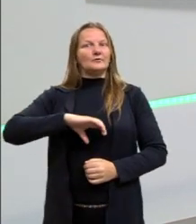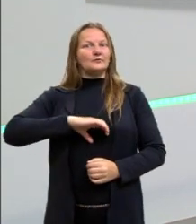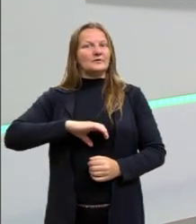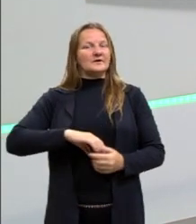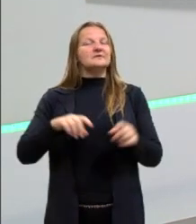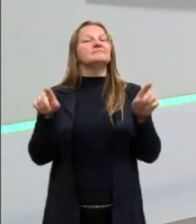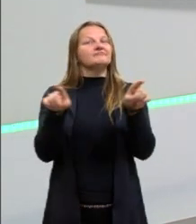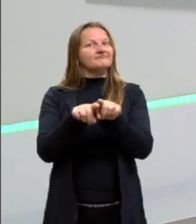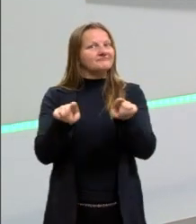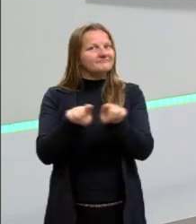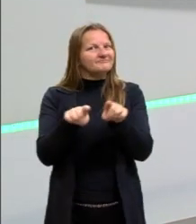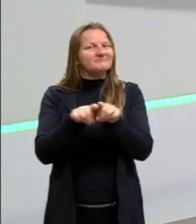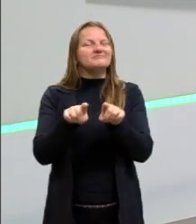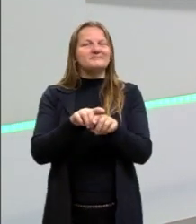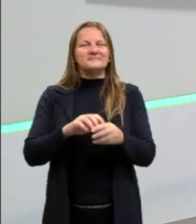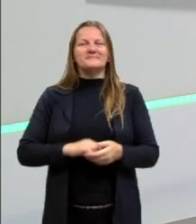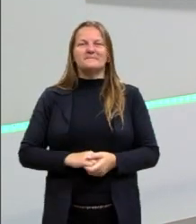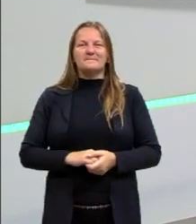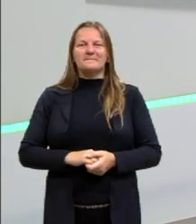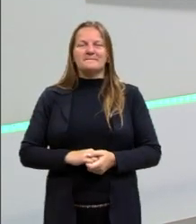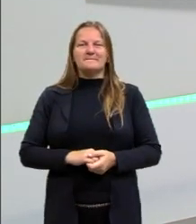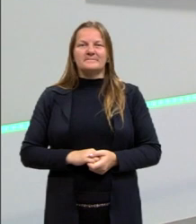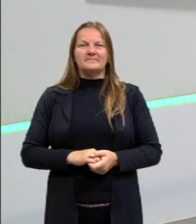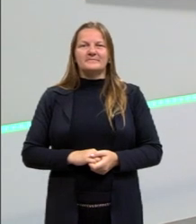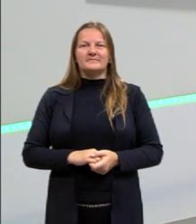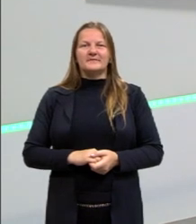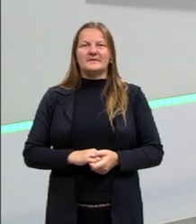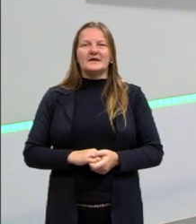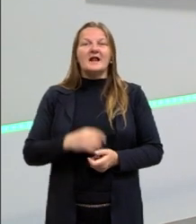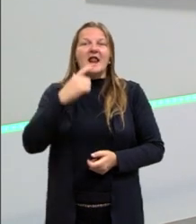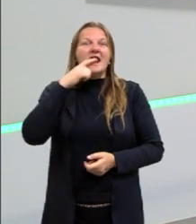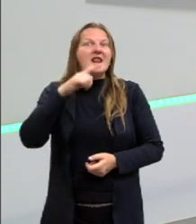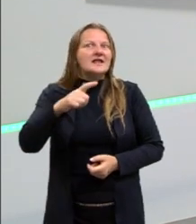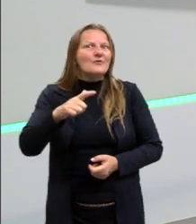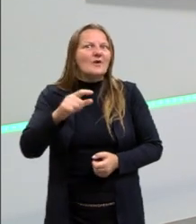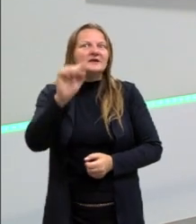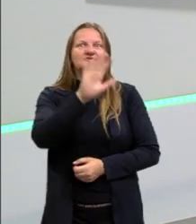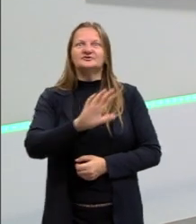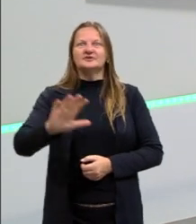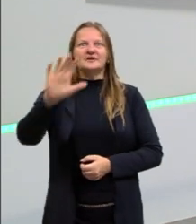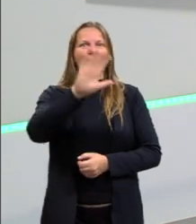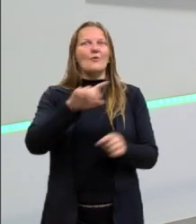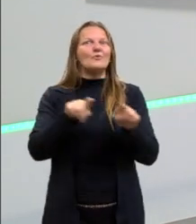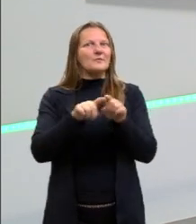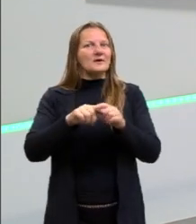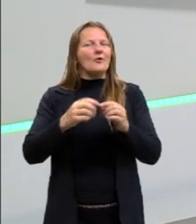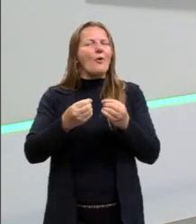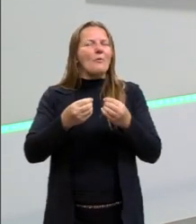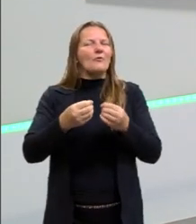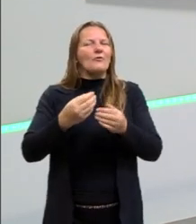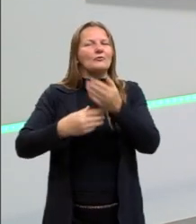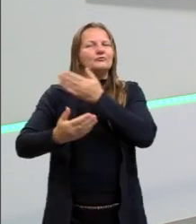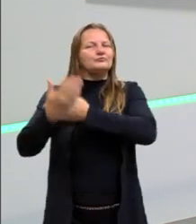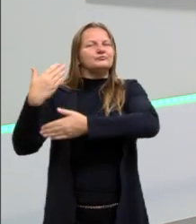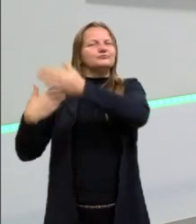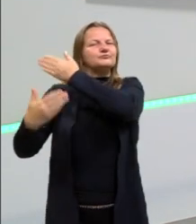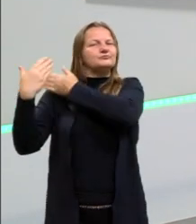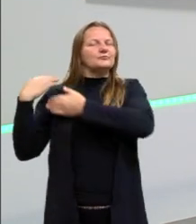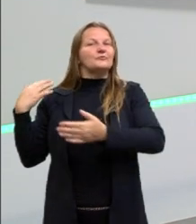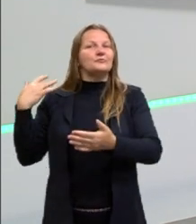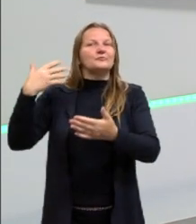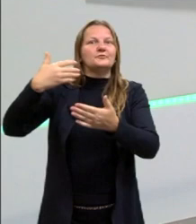aí mais do que português quando a gente está falando em língua né E também sobre o processo de linguagem